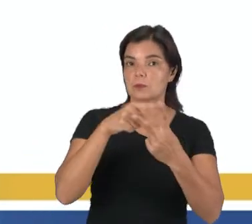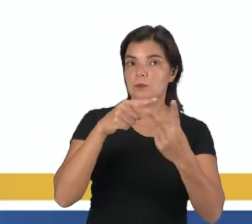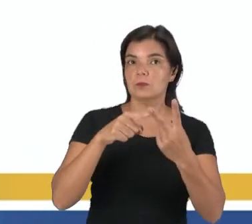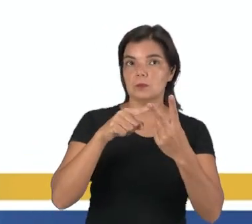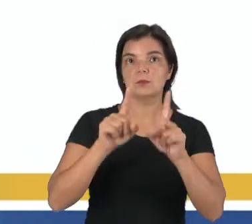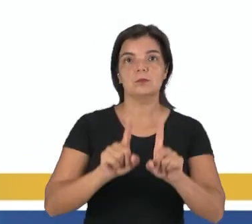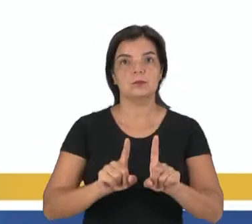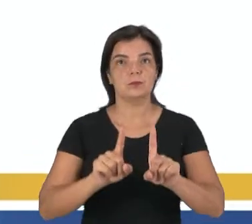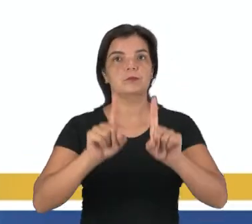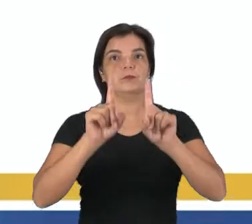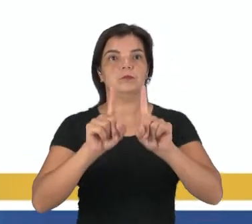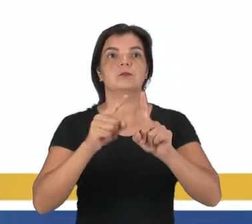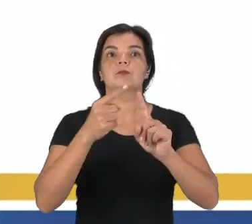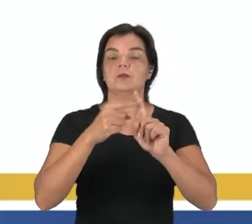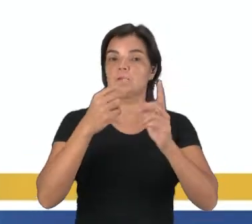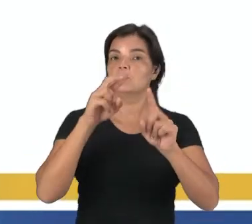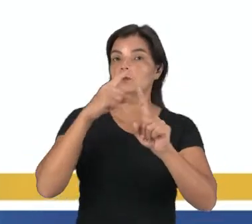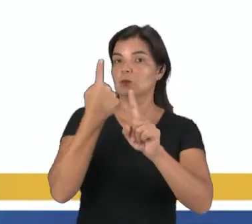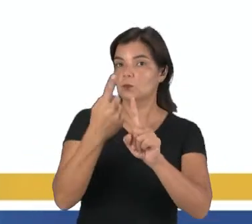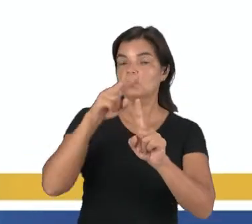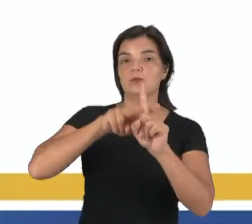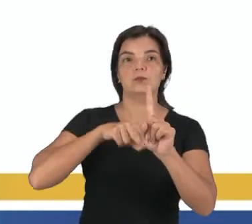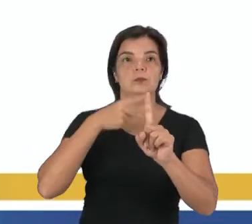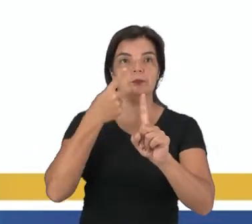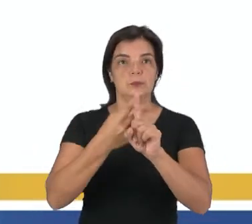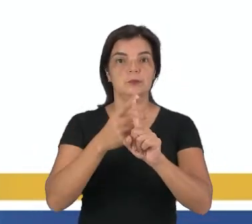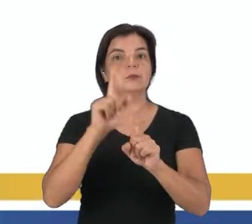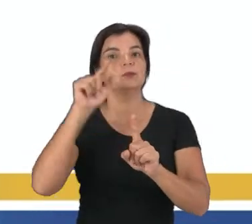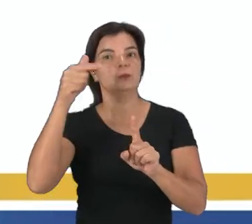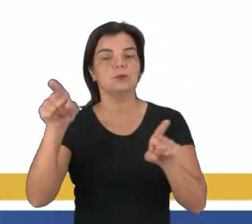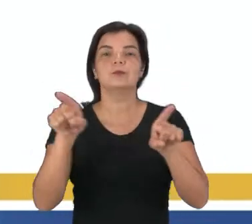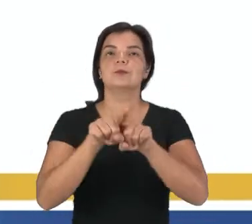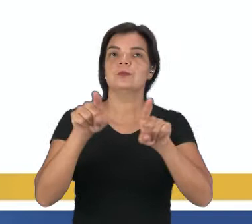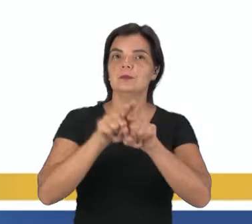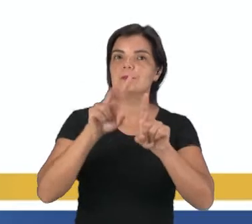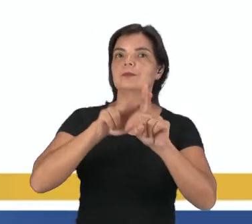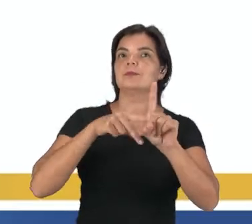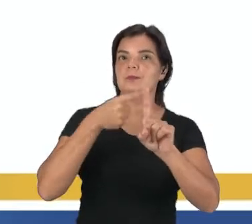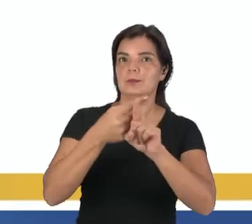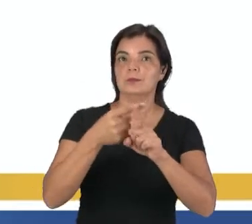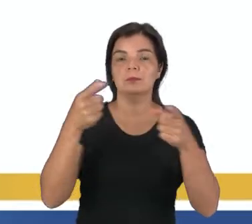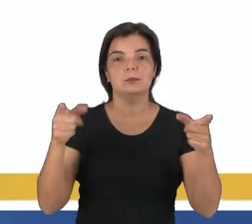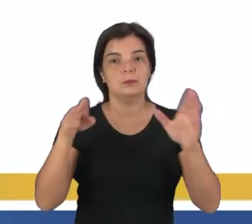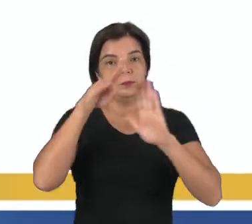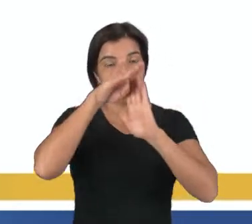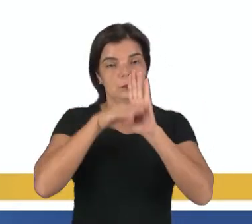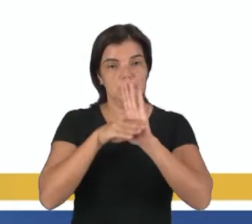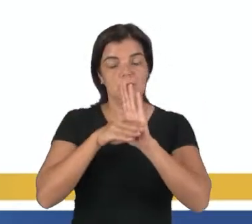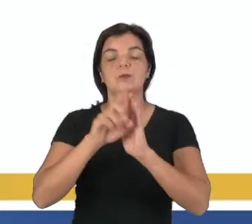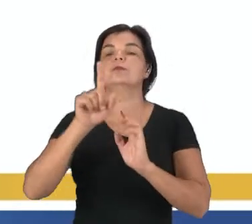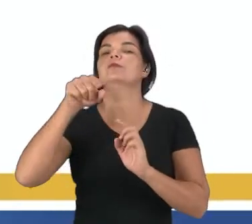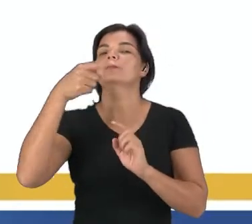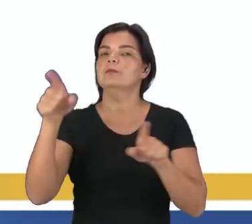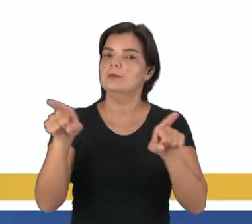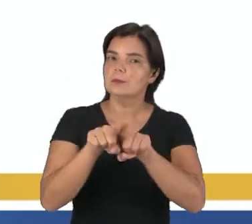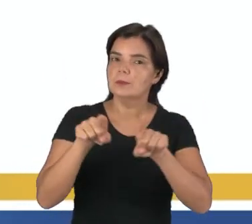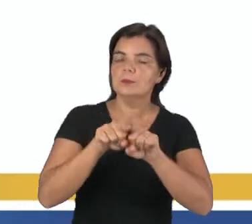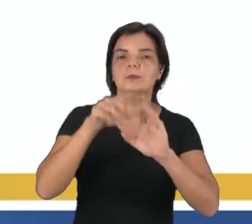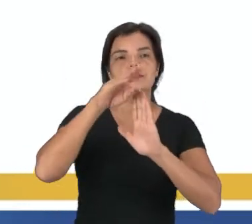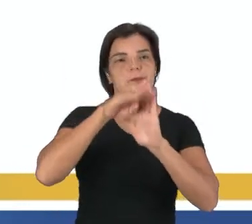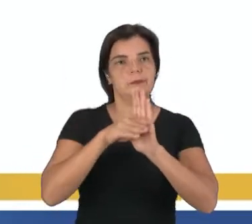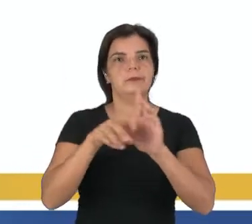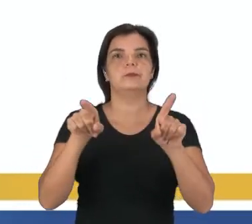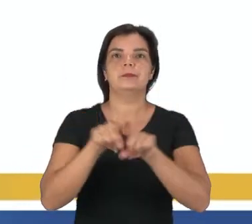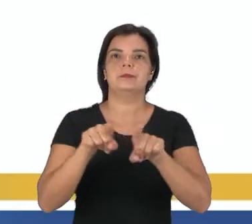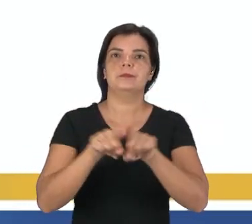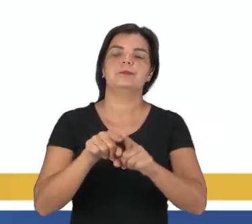duas grandezas são diretamente proporcionais quando, se o valor de uma dobra, o valor da outra também dobra. Se é reduzido pela metade, o valor